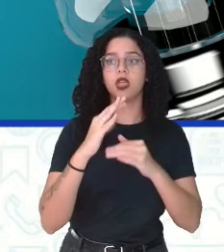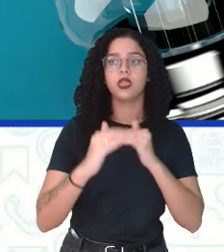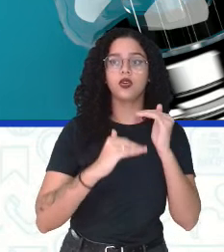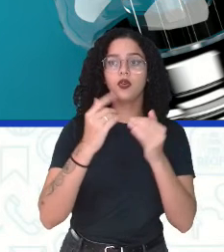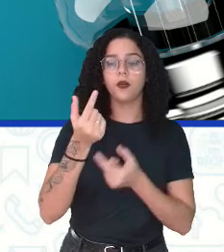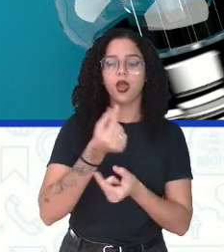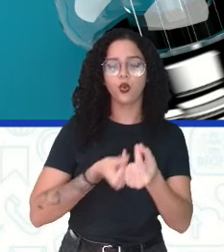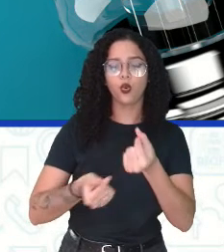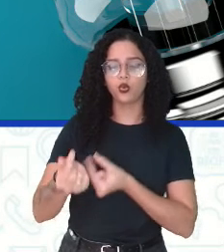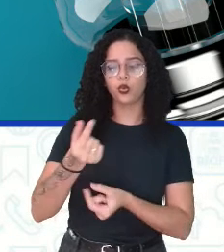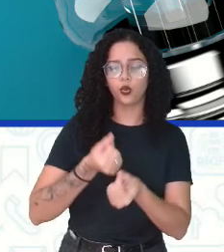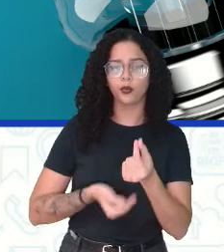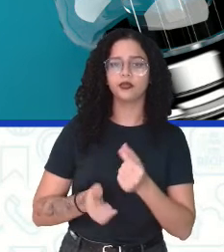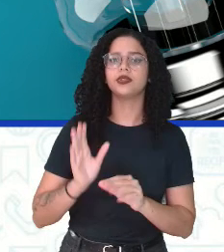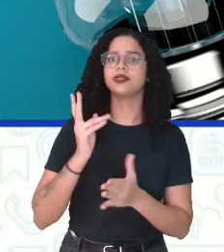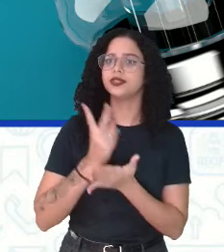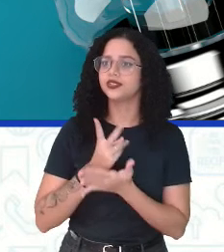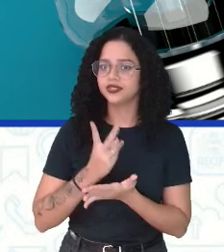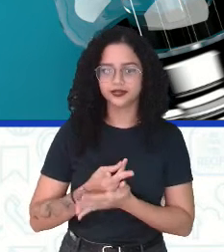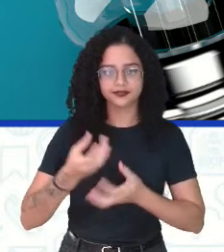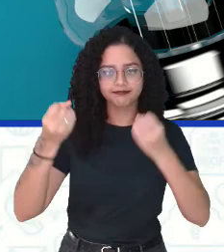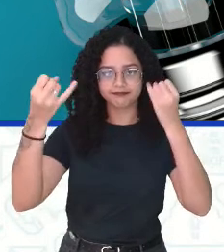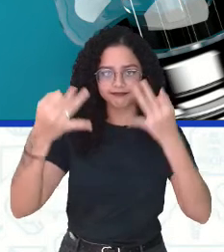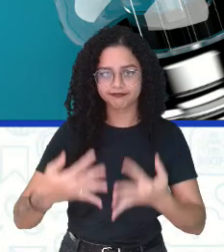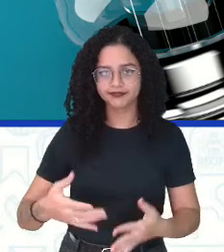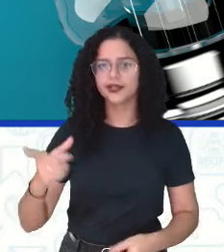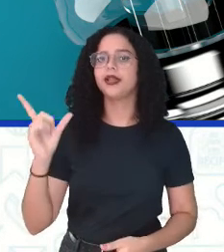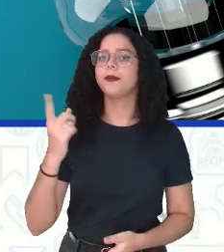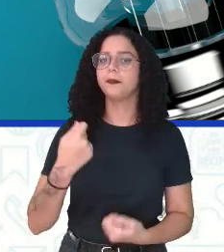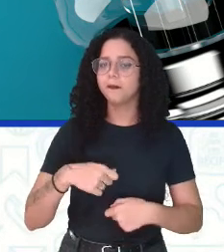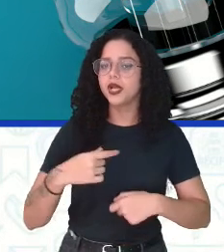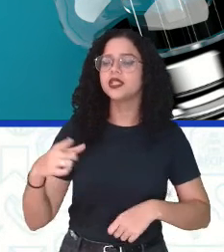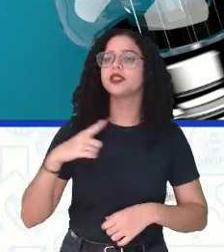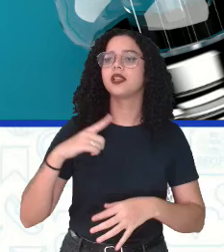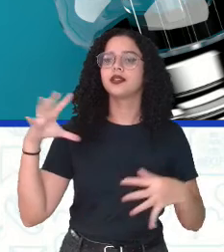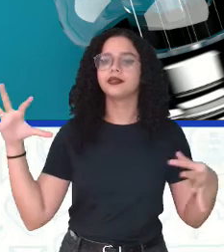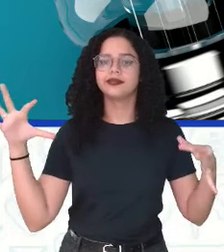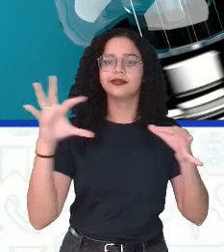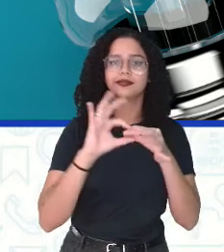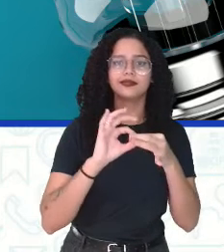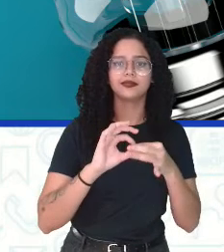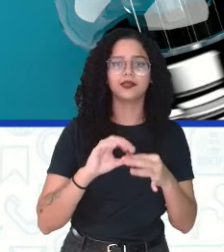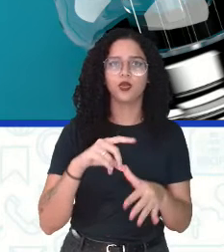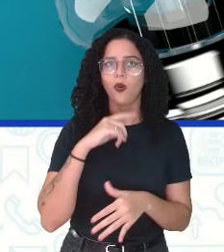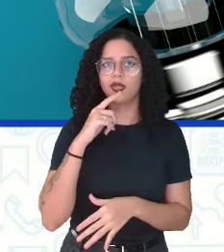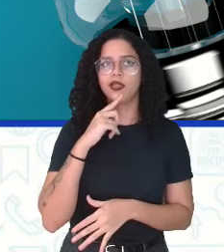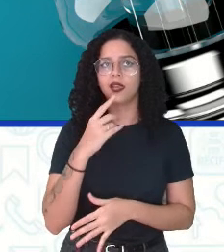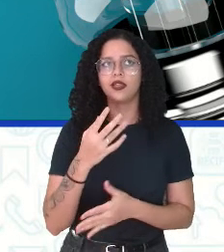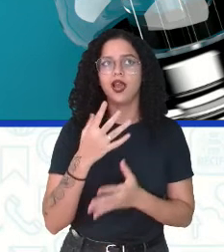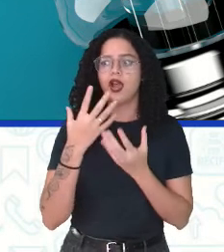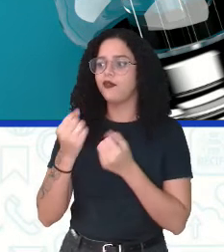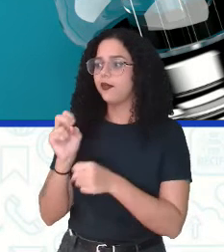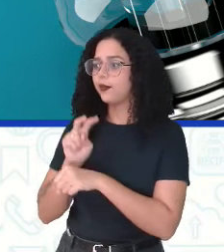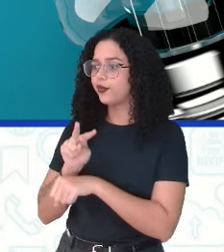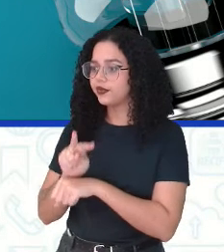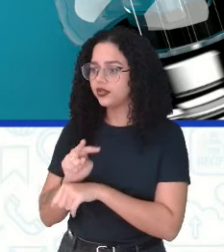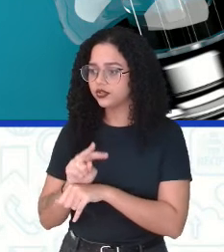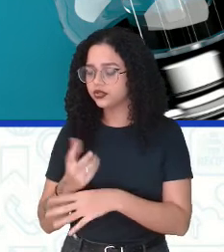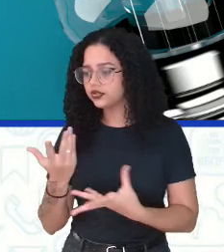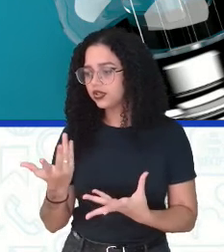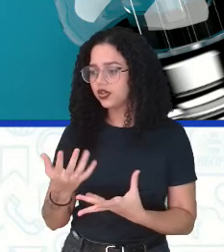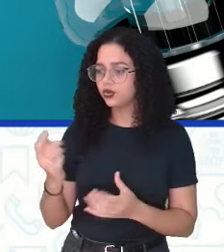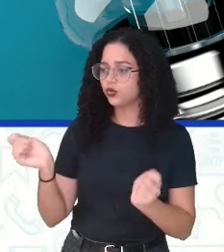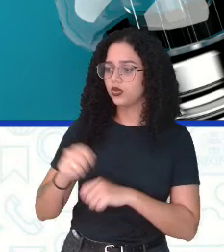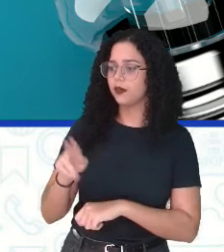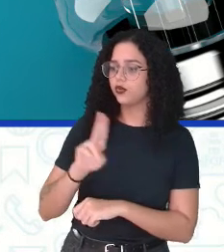desenvolvimento econômico, que é o que a gente sempre fala, né? Tem que ter esse alinhamento aí. Não dá para a gente dizer, vamos proteger, não dá